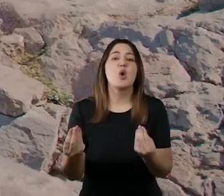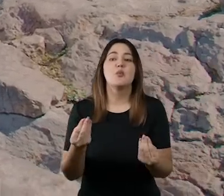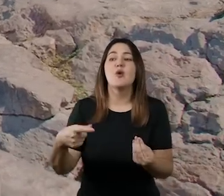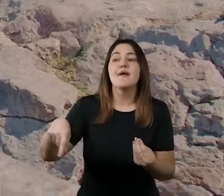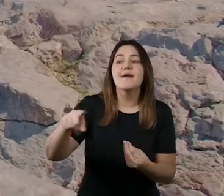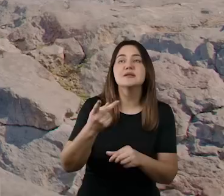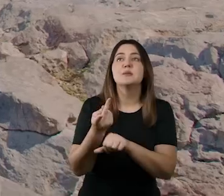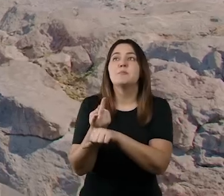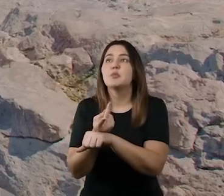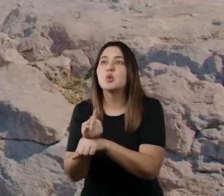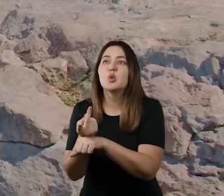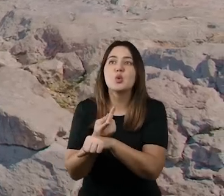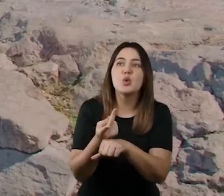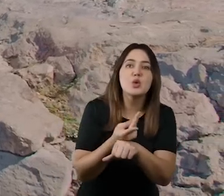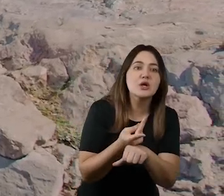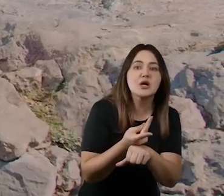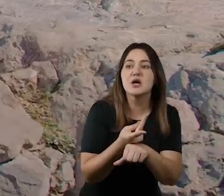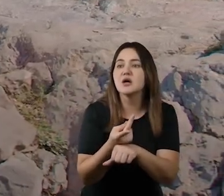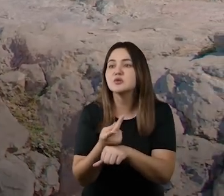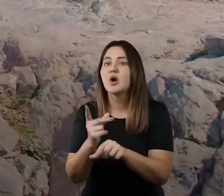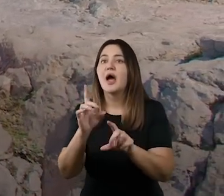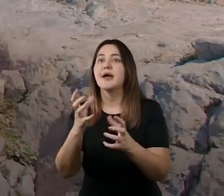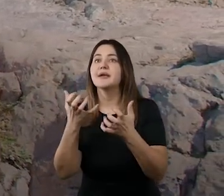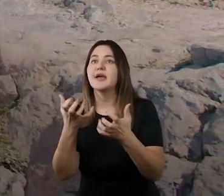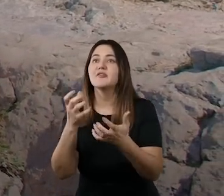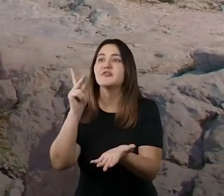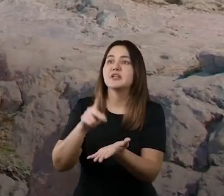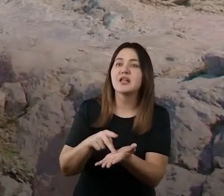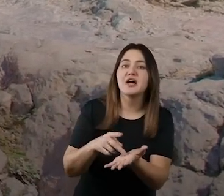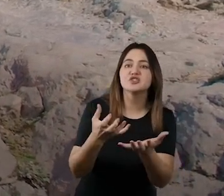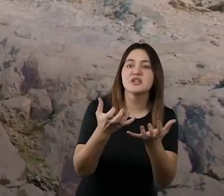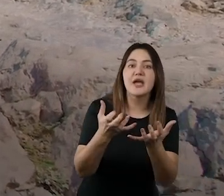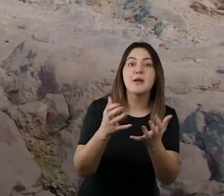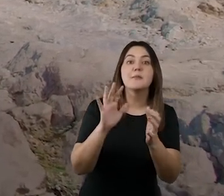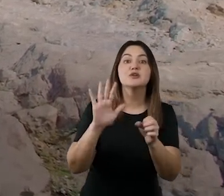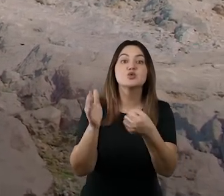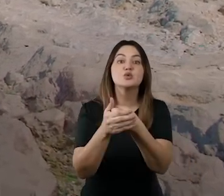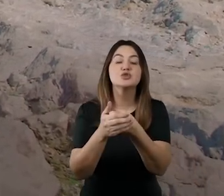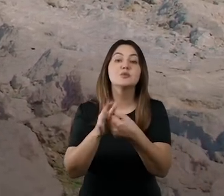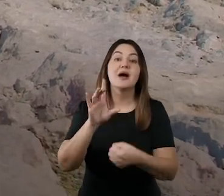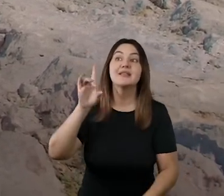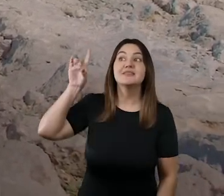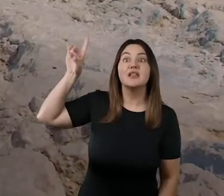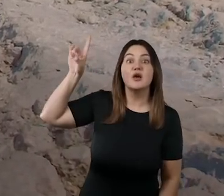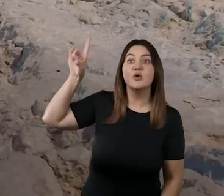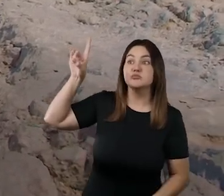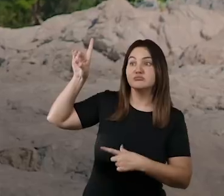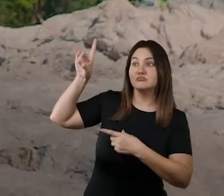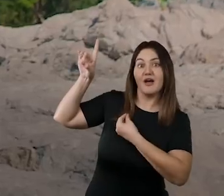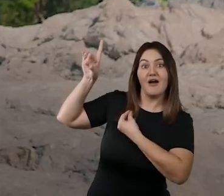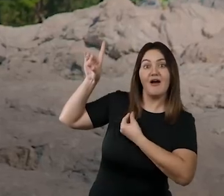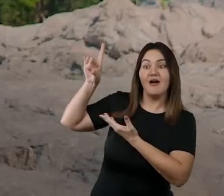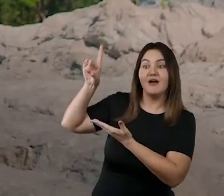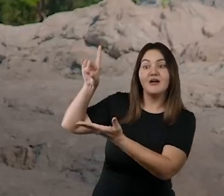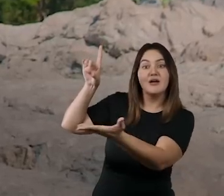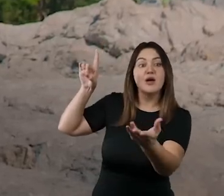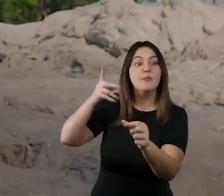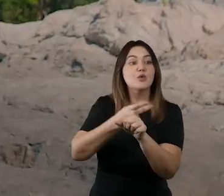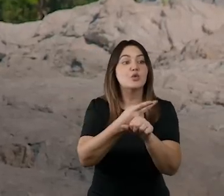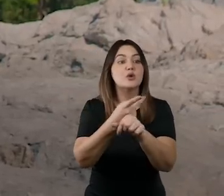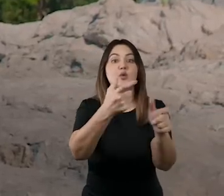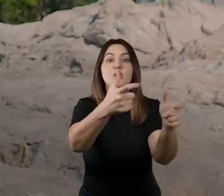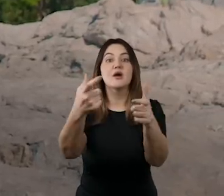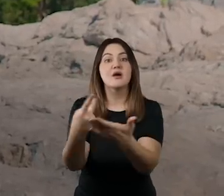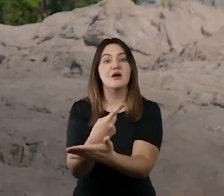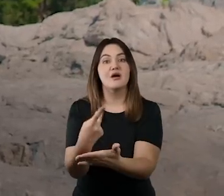procurando longe o que está perto. Estão procurando às escondidas um Deus que quer se revelar. Estão adorando um